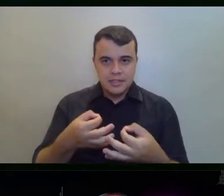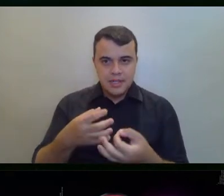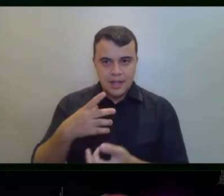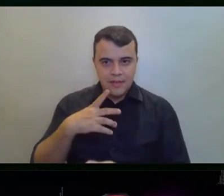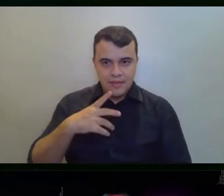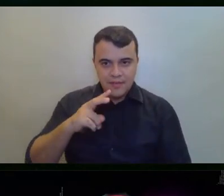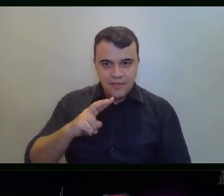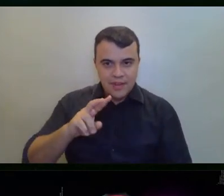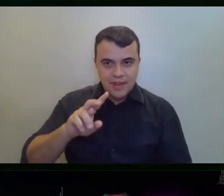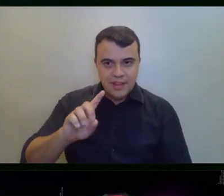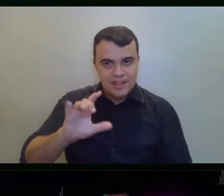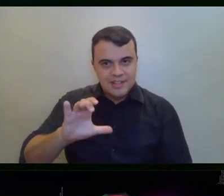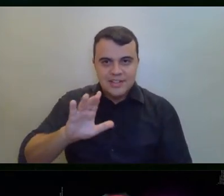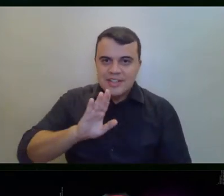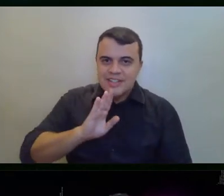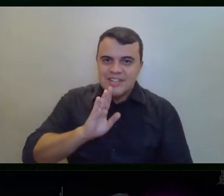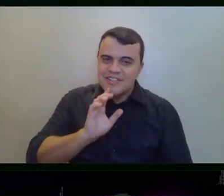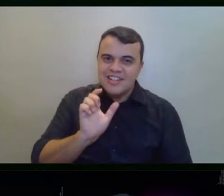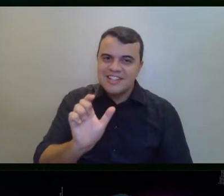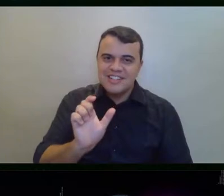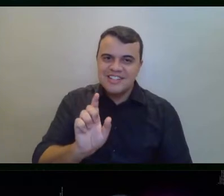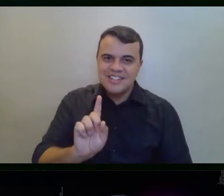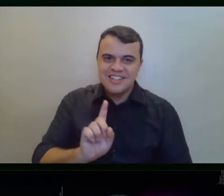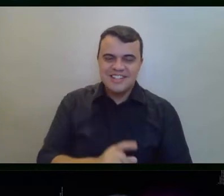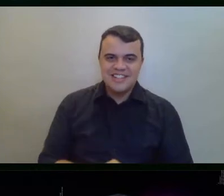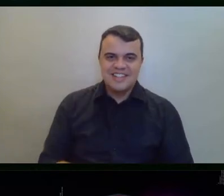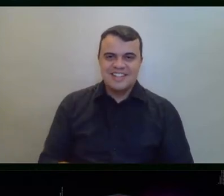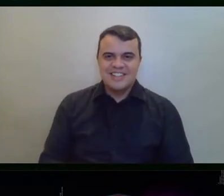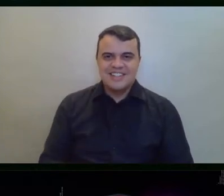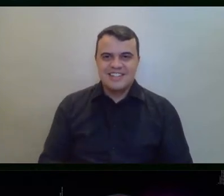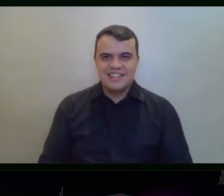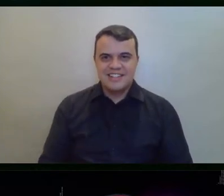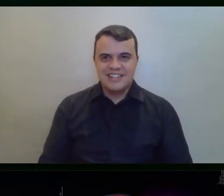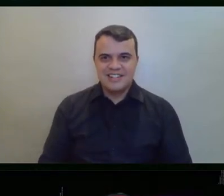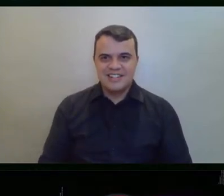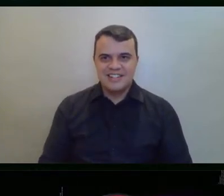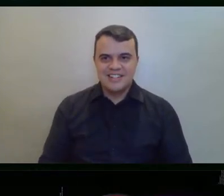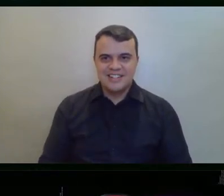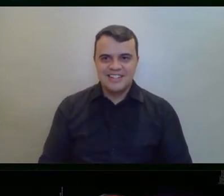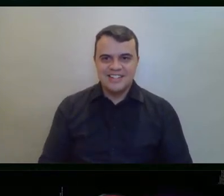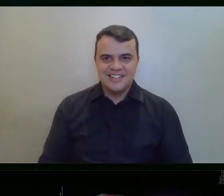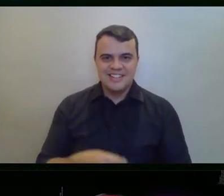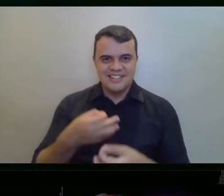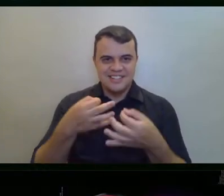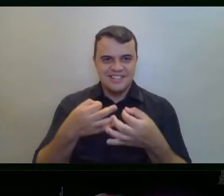essa eu não entendo muito essas Azera da galera aí ele foi entende demais viu